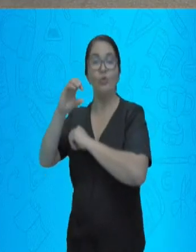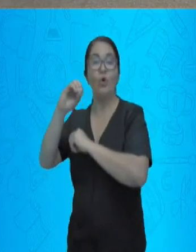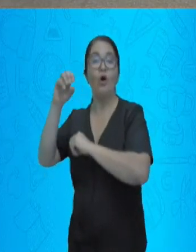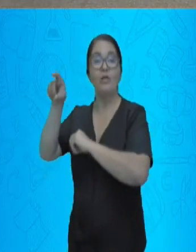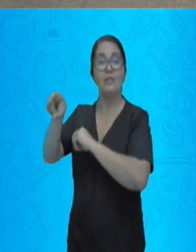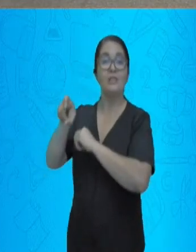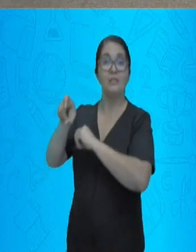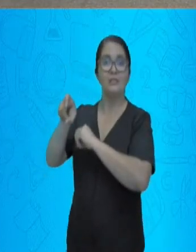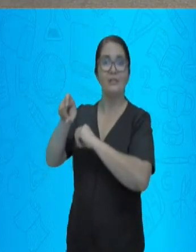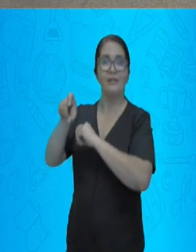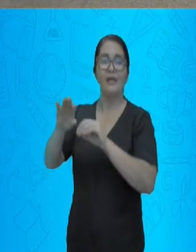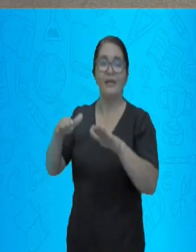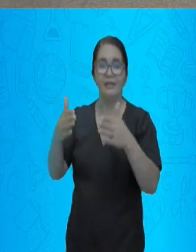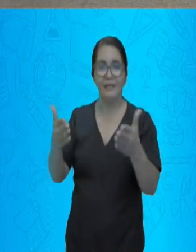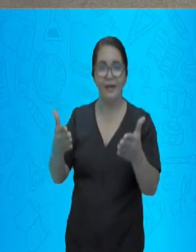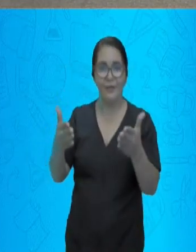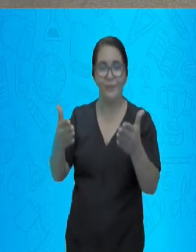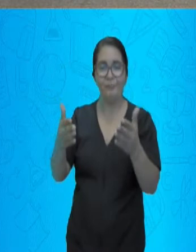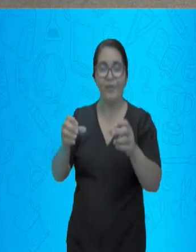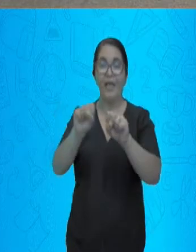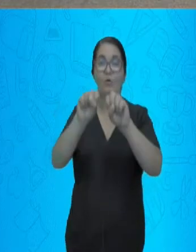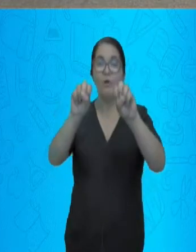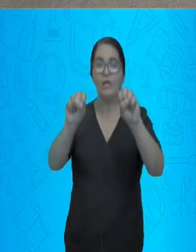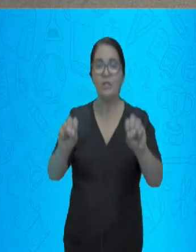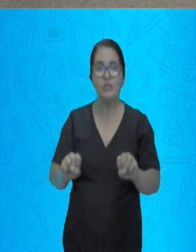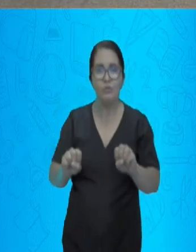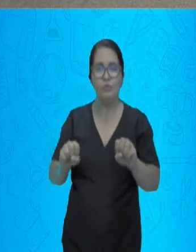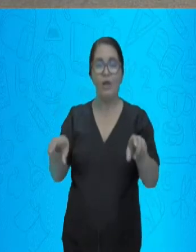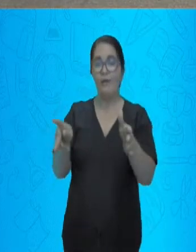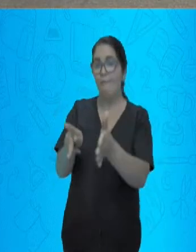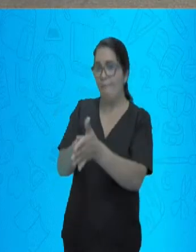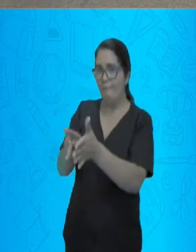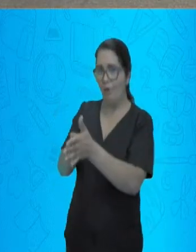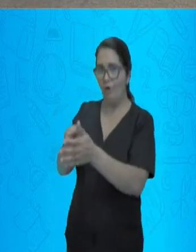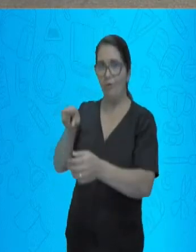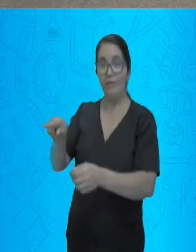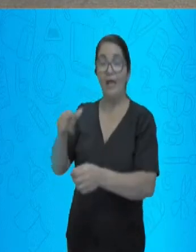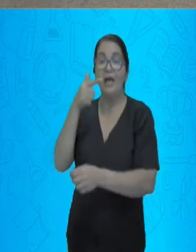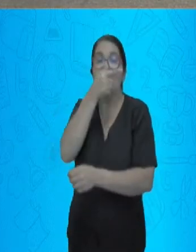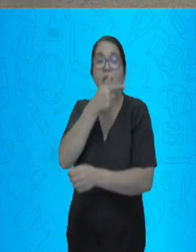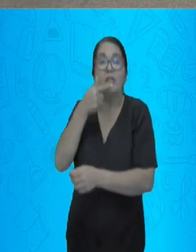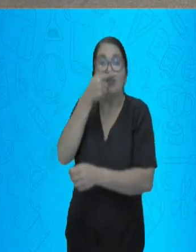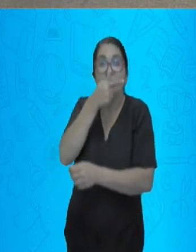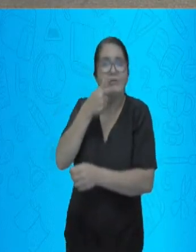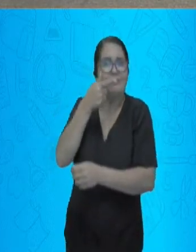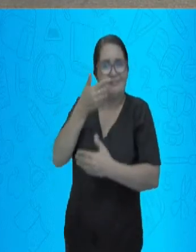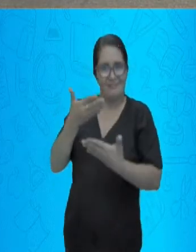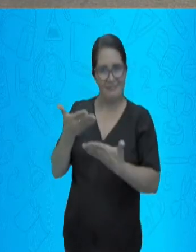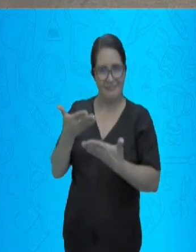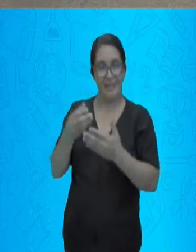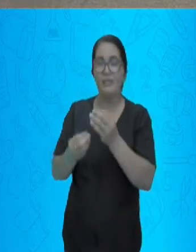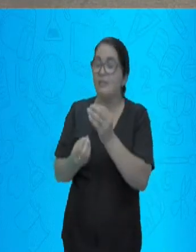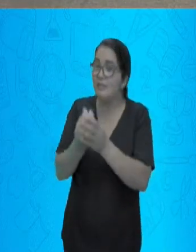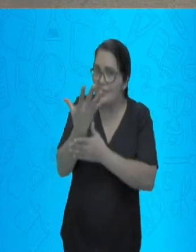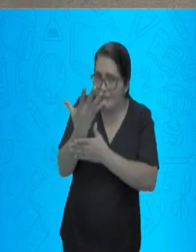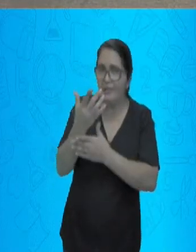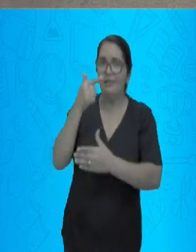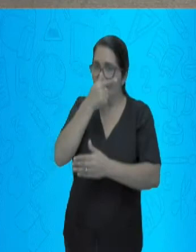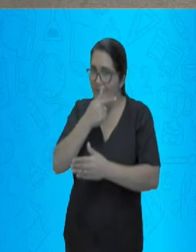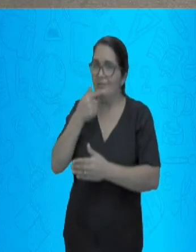C6H12O6 é uma fórmula química da substância glicose. Aparece novamente para a